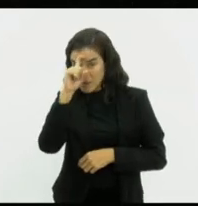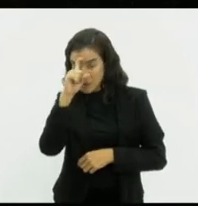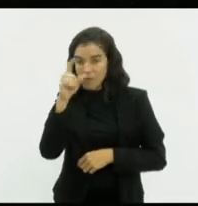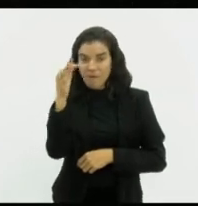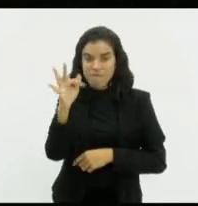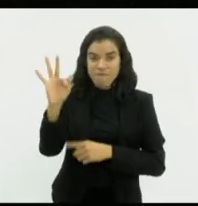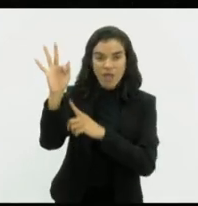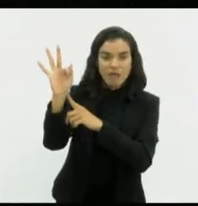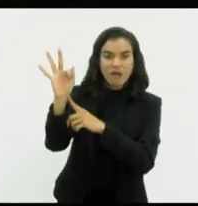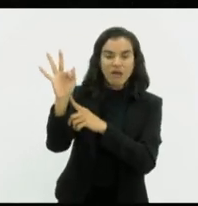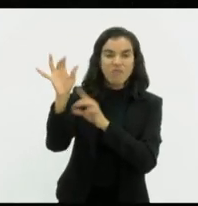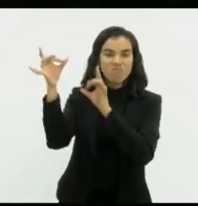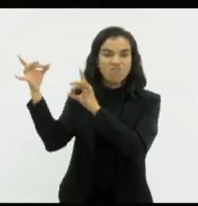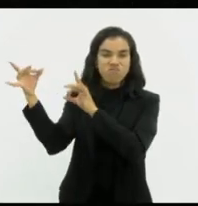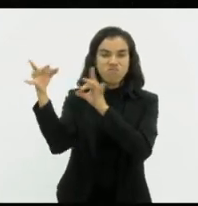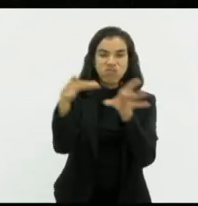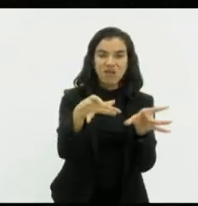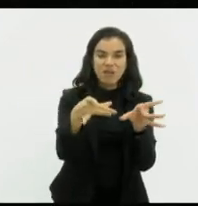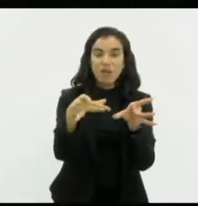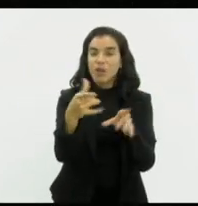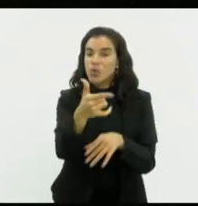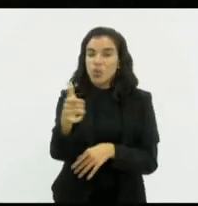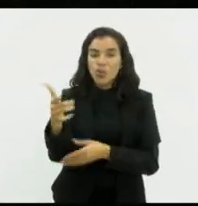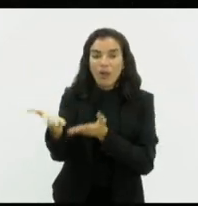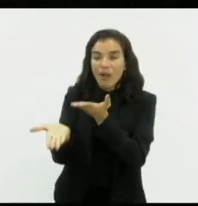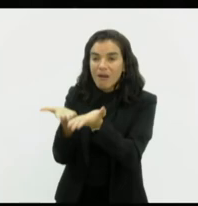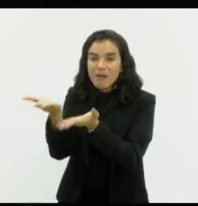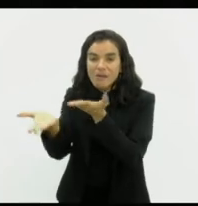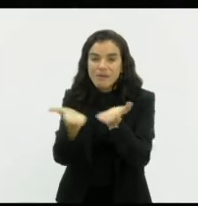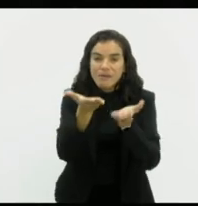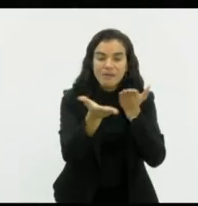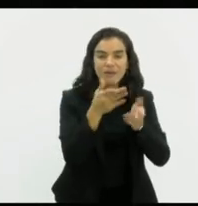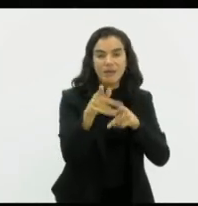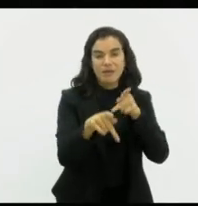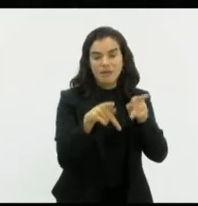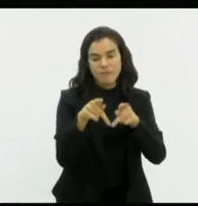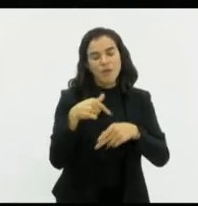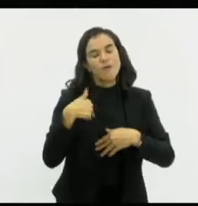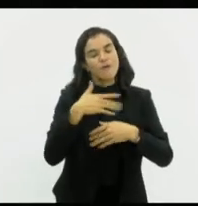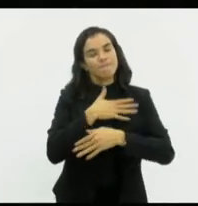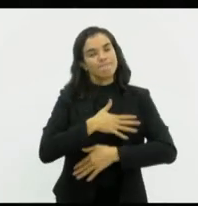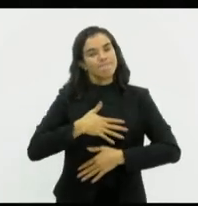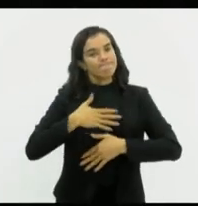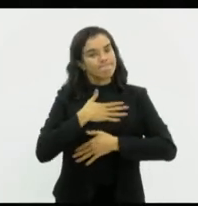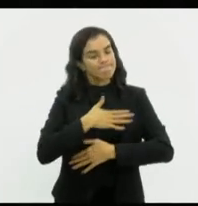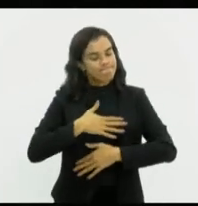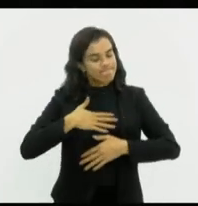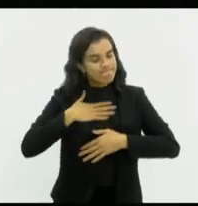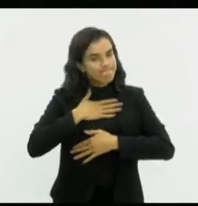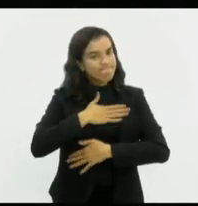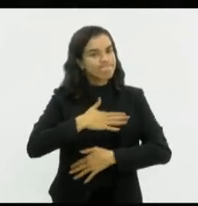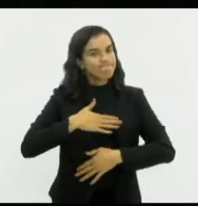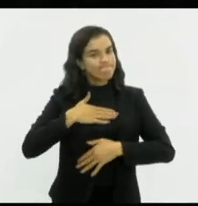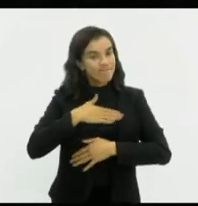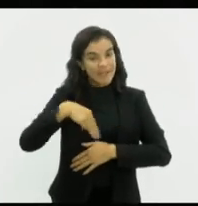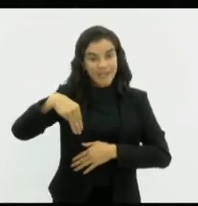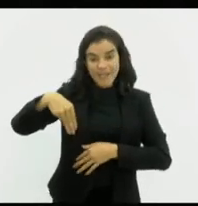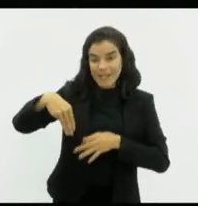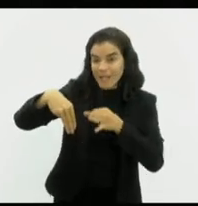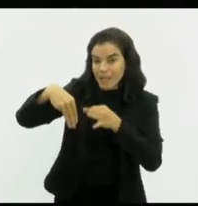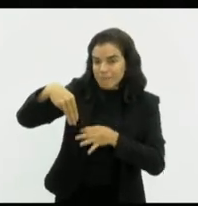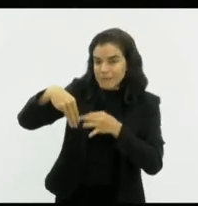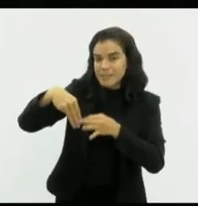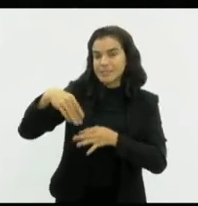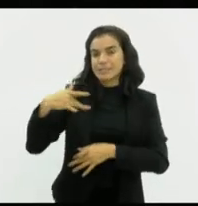que estão abandonados, que não estão atendendo a população. E eu gostaria muito, né, que a ministra da